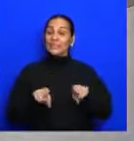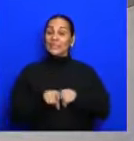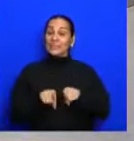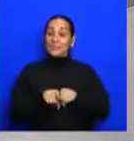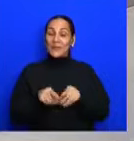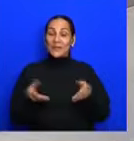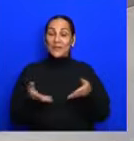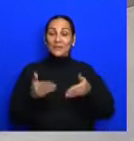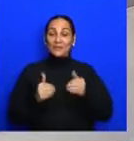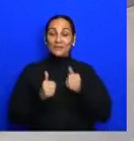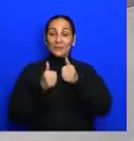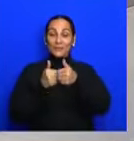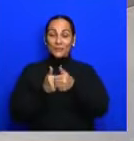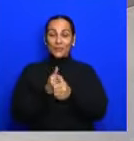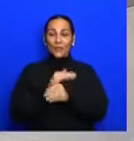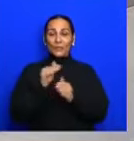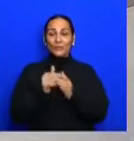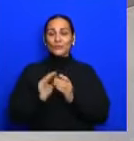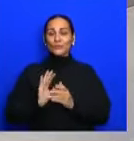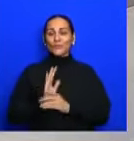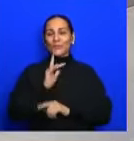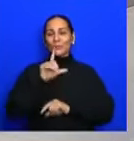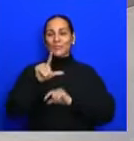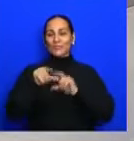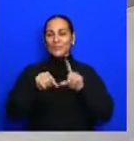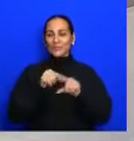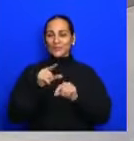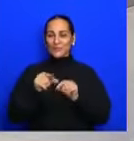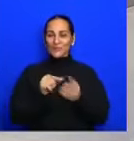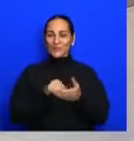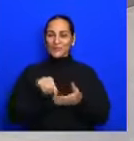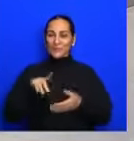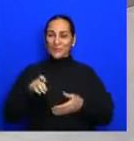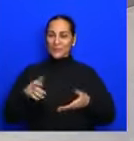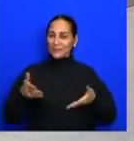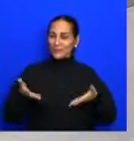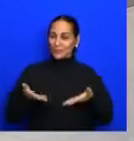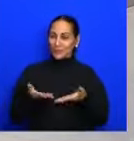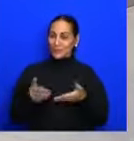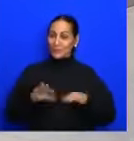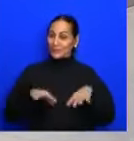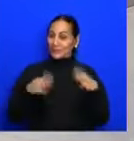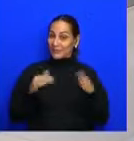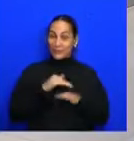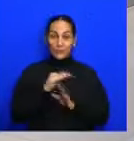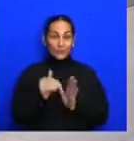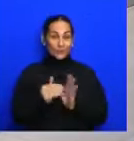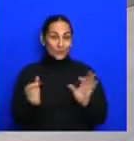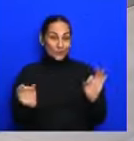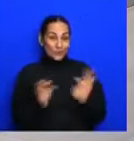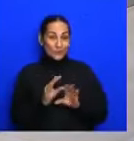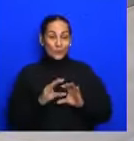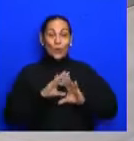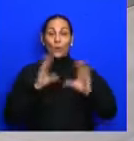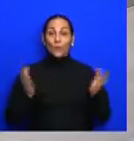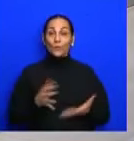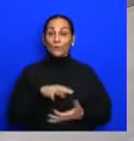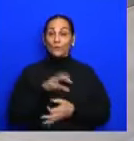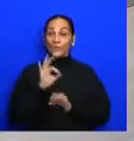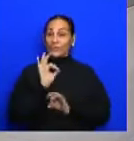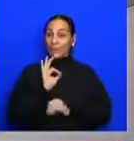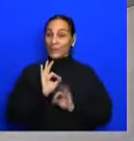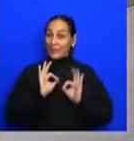também vão acompanhar aqui cada passo do sorteio da Mega Sena de hoje. Então, tudo pronto, nosso globo já